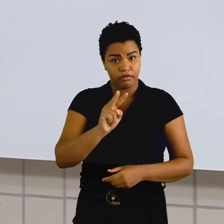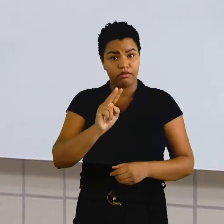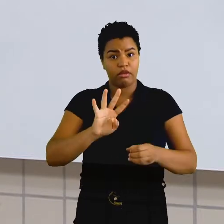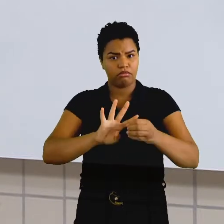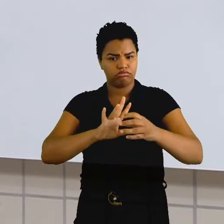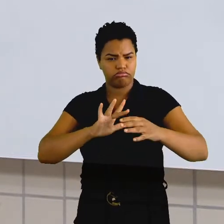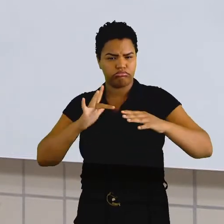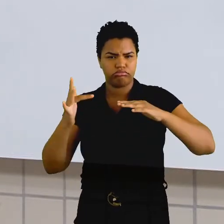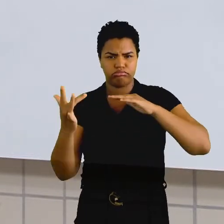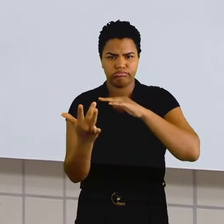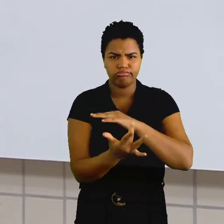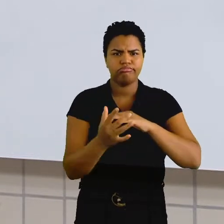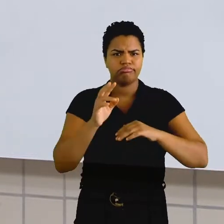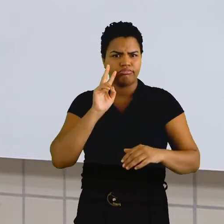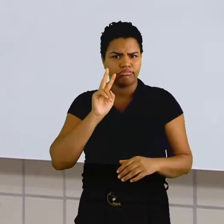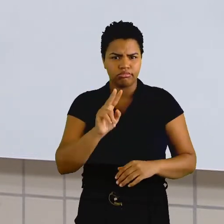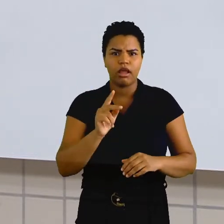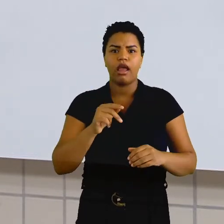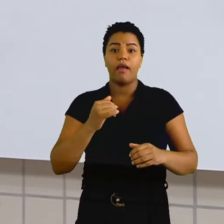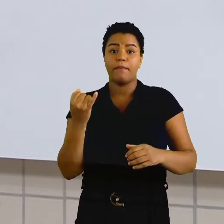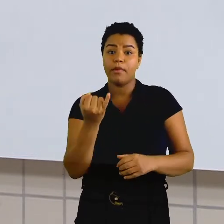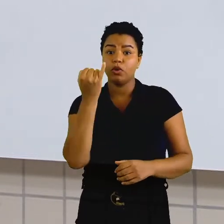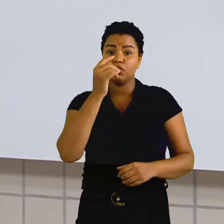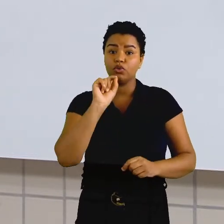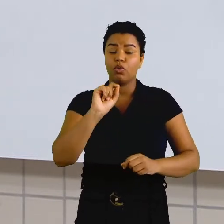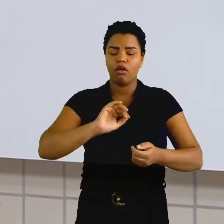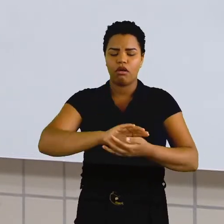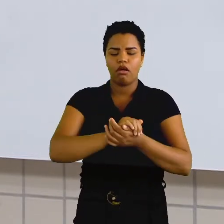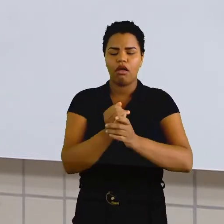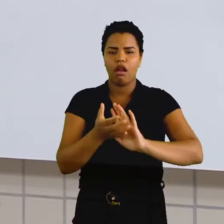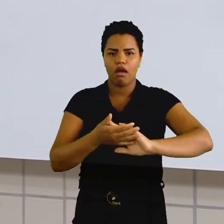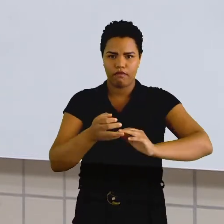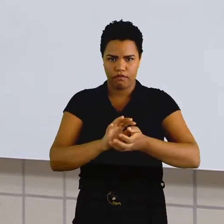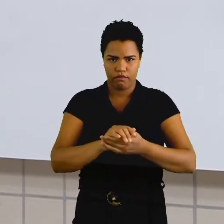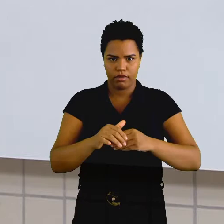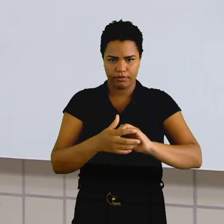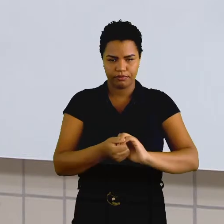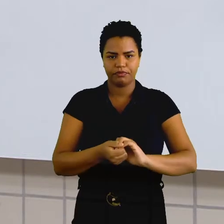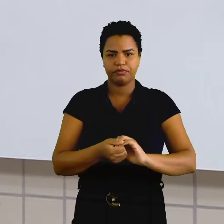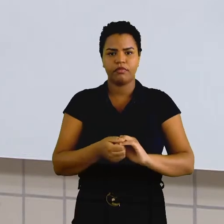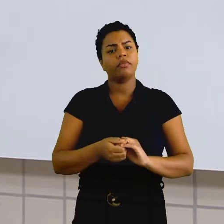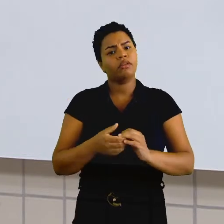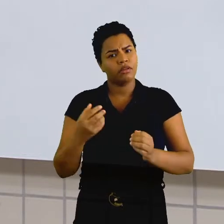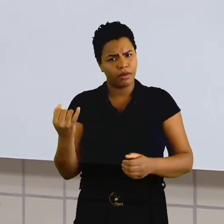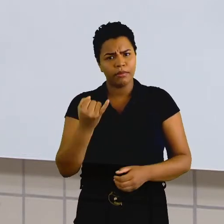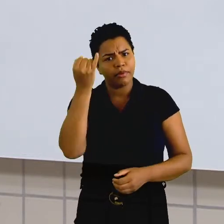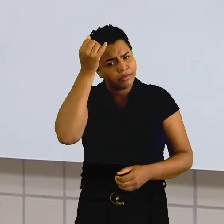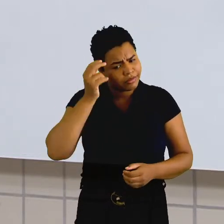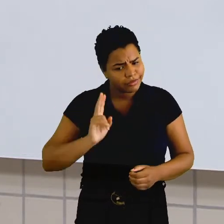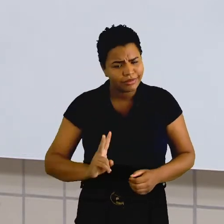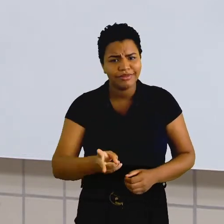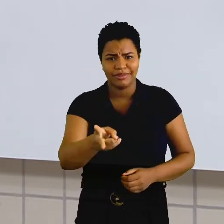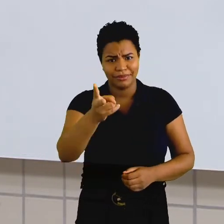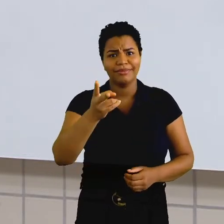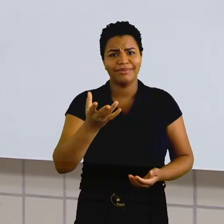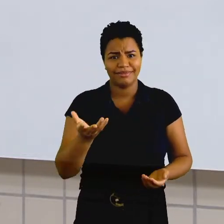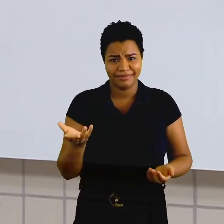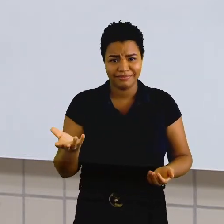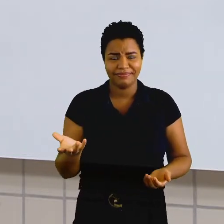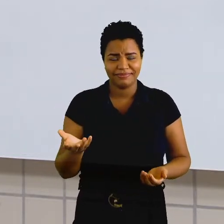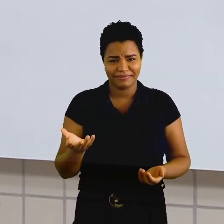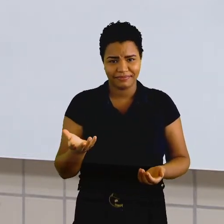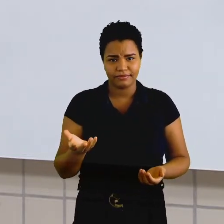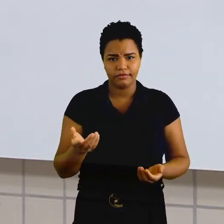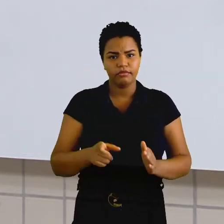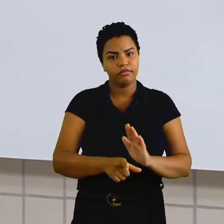a importância de lavar as mãos. E essa importância deve ser para sempre. Antes de você fazer a sua